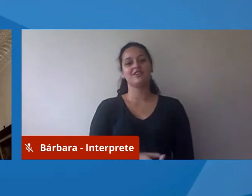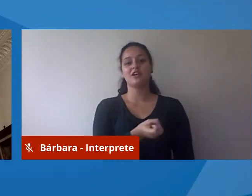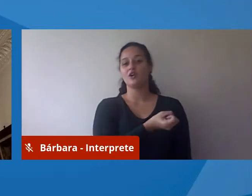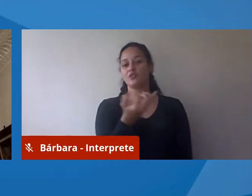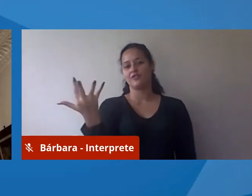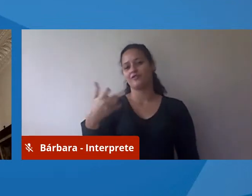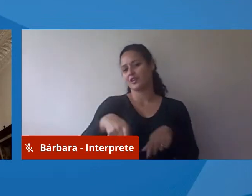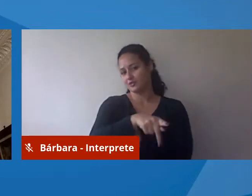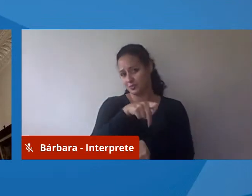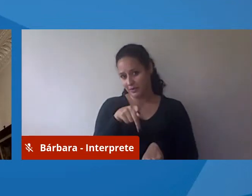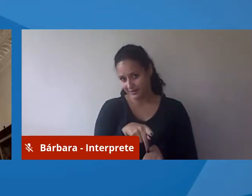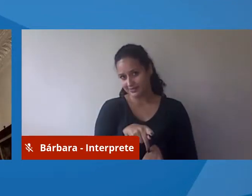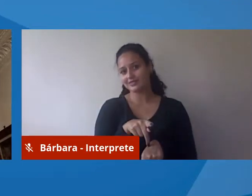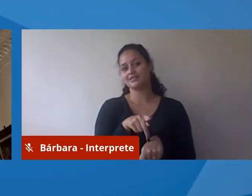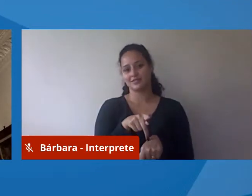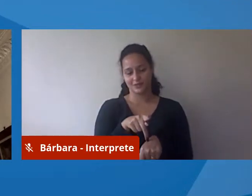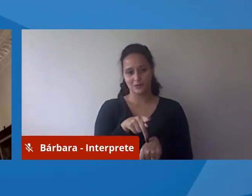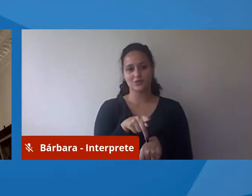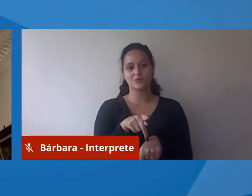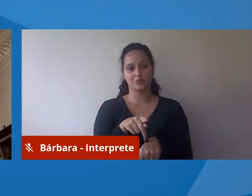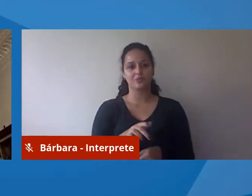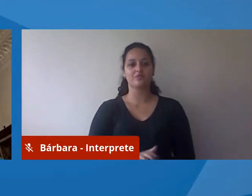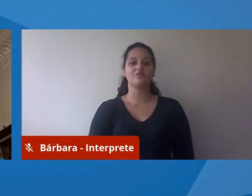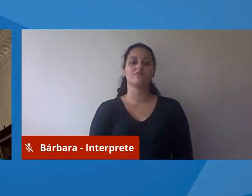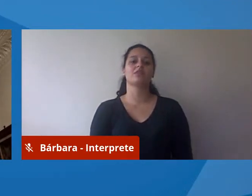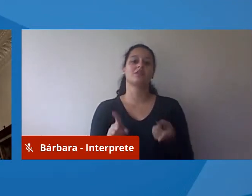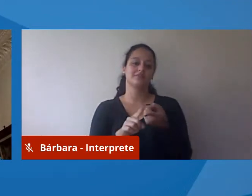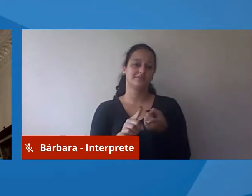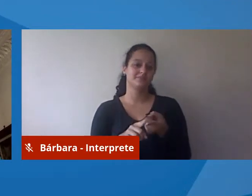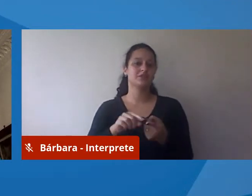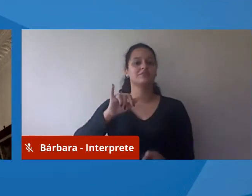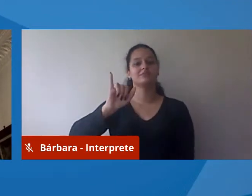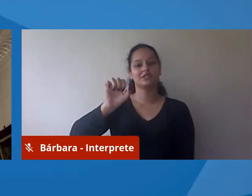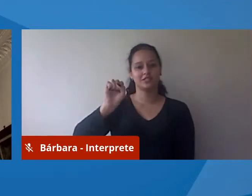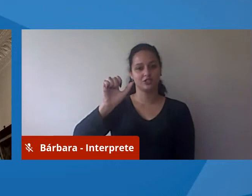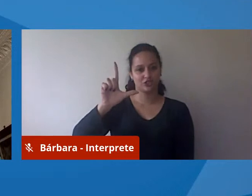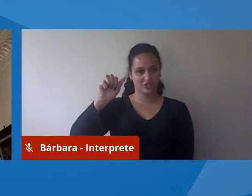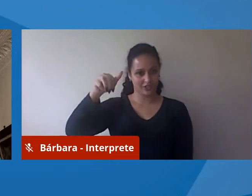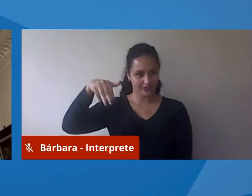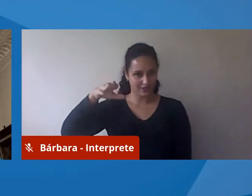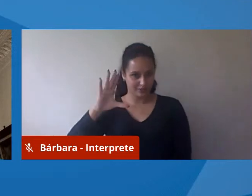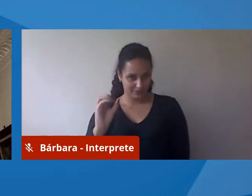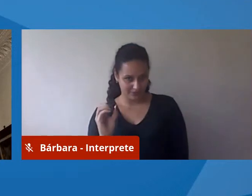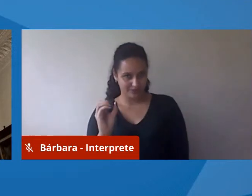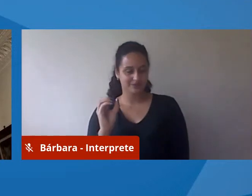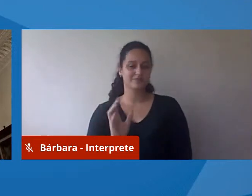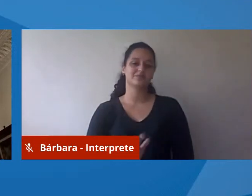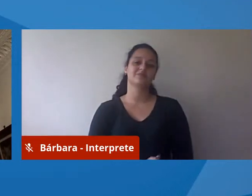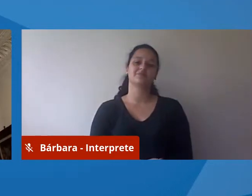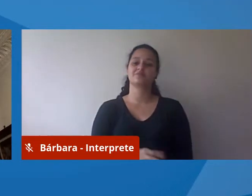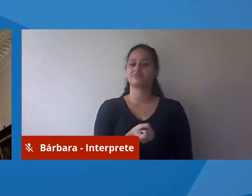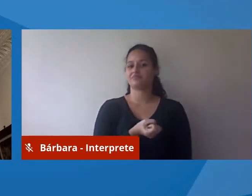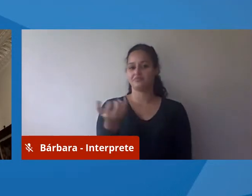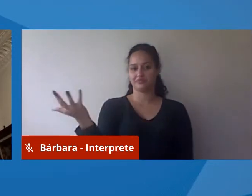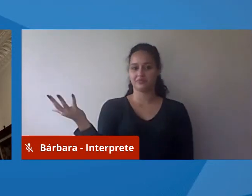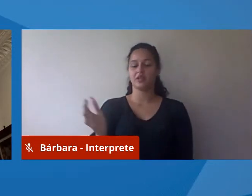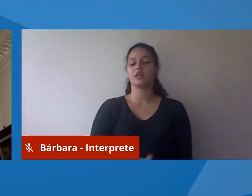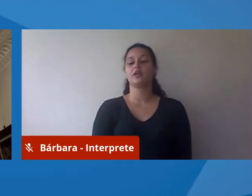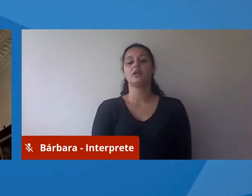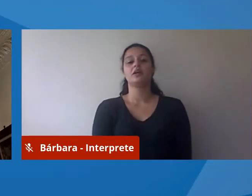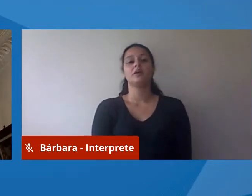Meio Oriente, né, sem falar do Estado Islâmico, etc., né, por aí fora. O